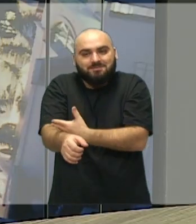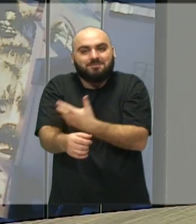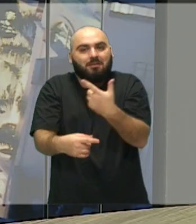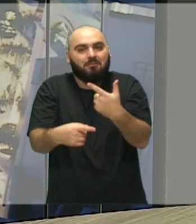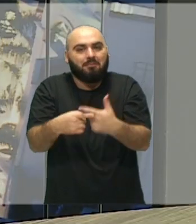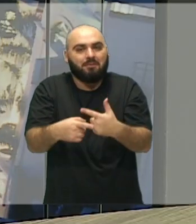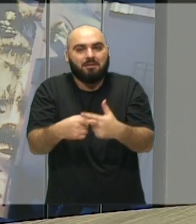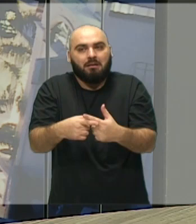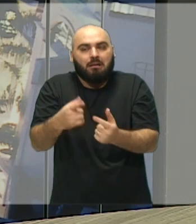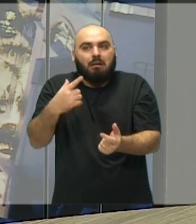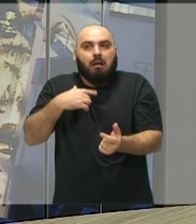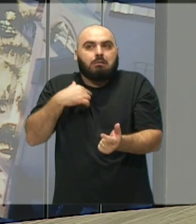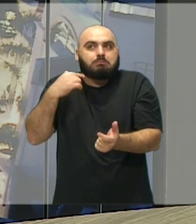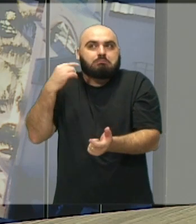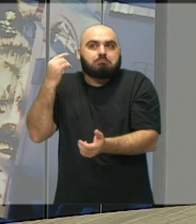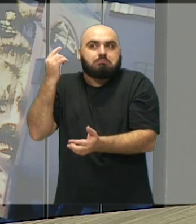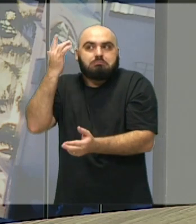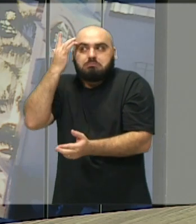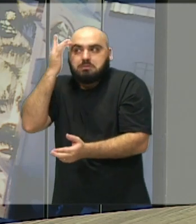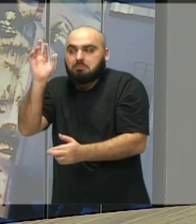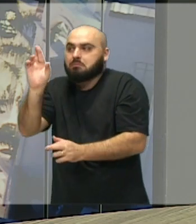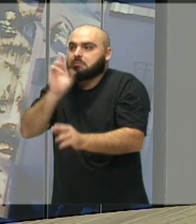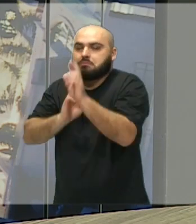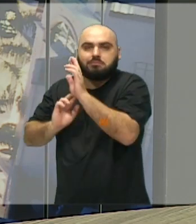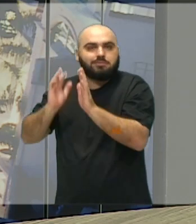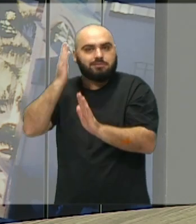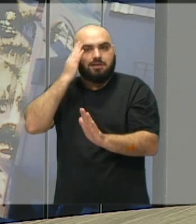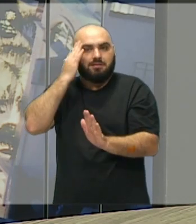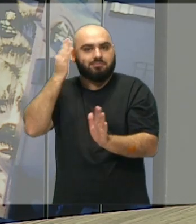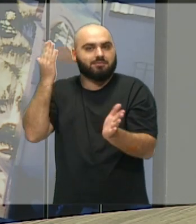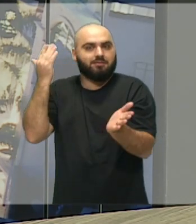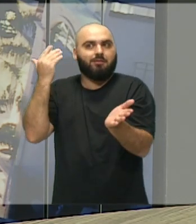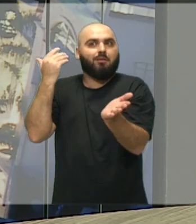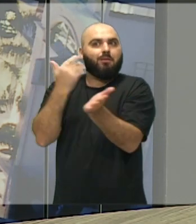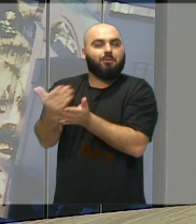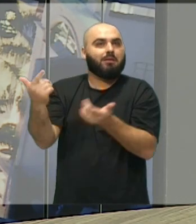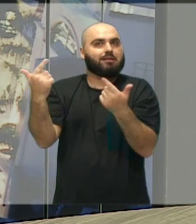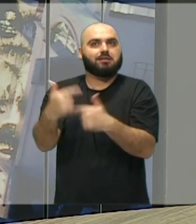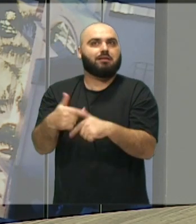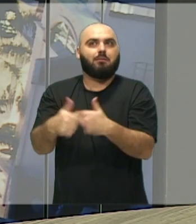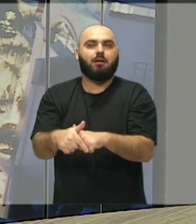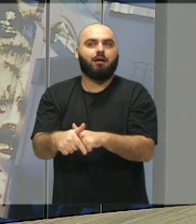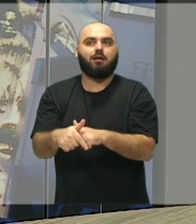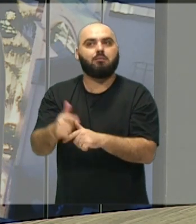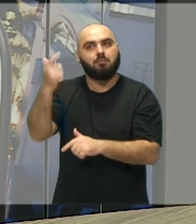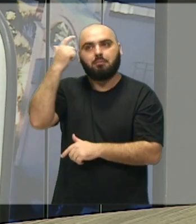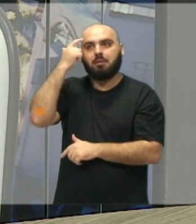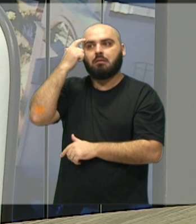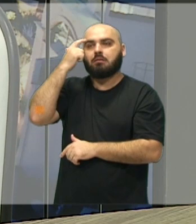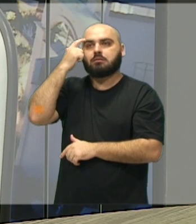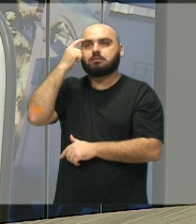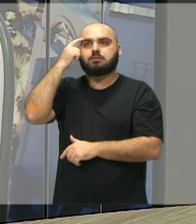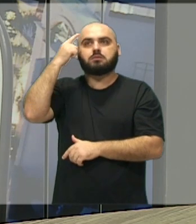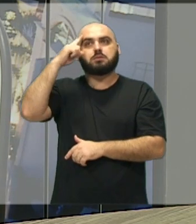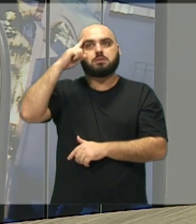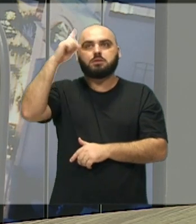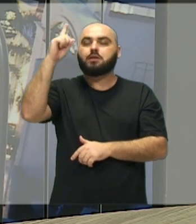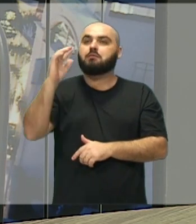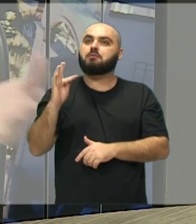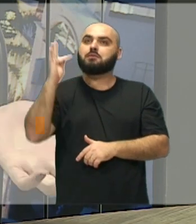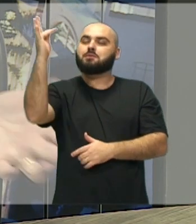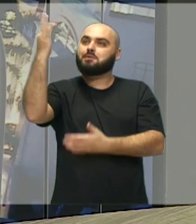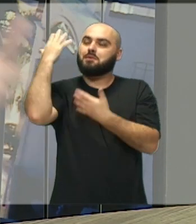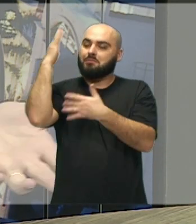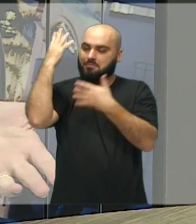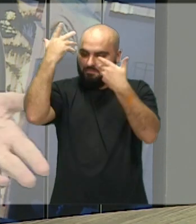mim. Eu acho que quando começa um trabalho assim, a gente nunca pensa que a mensagem chegue tão longe, né? E ver que ela chegou